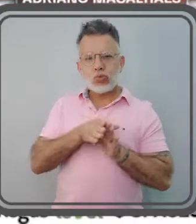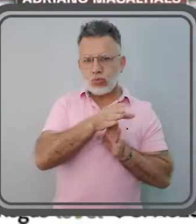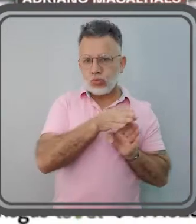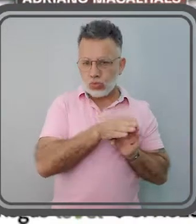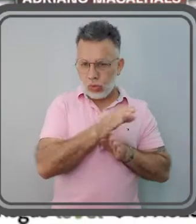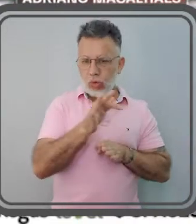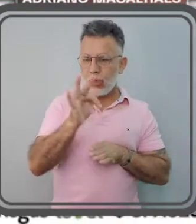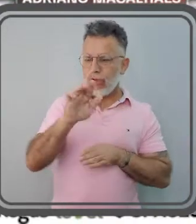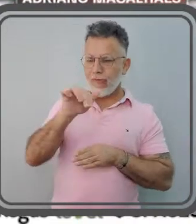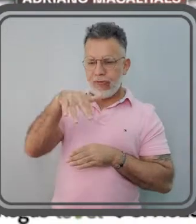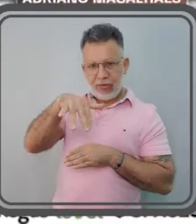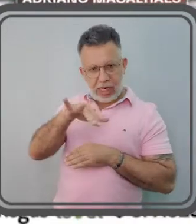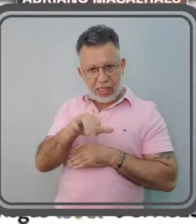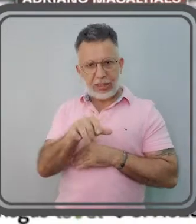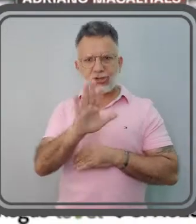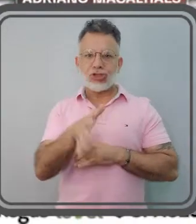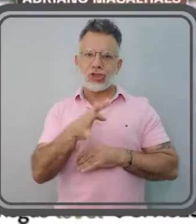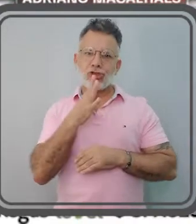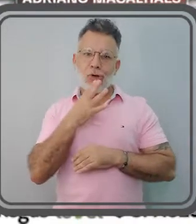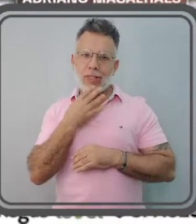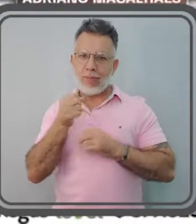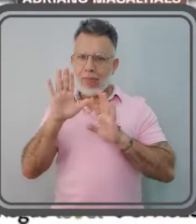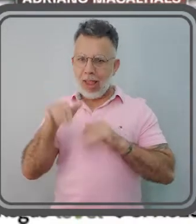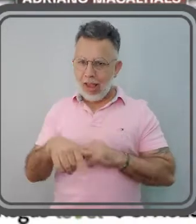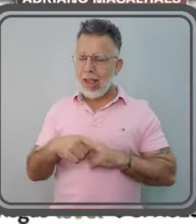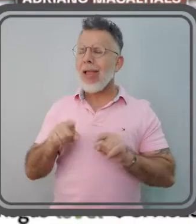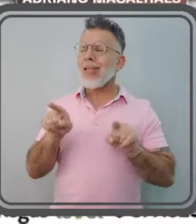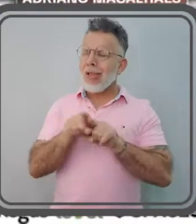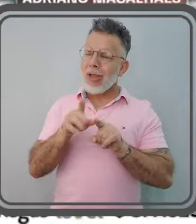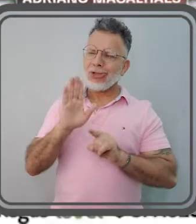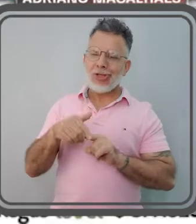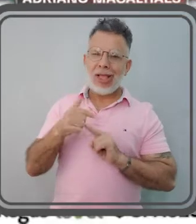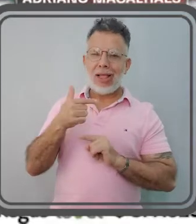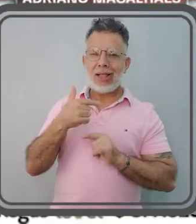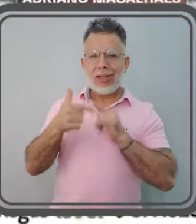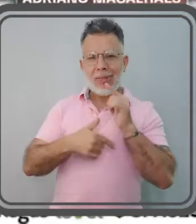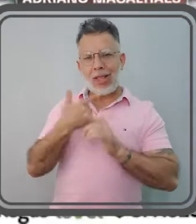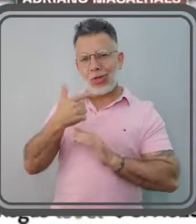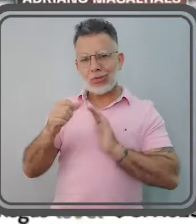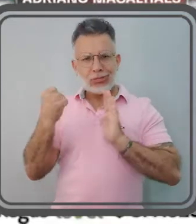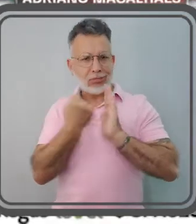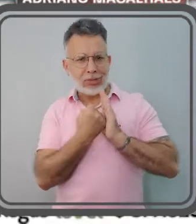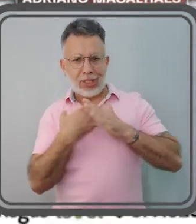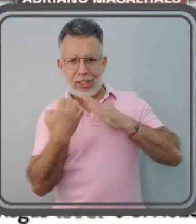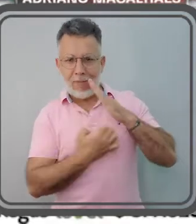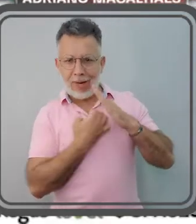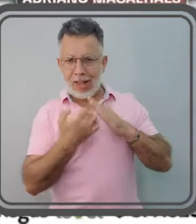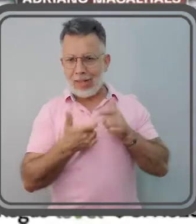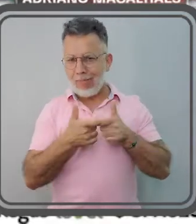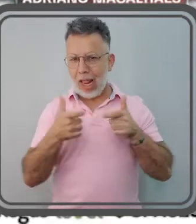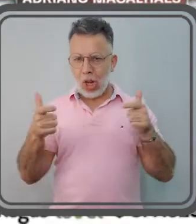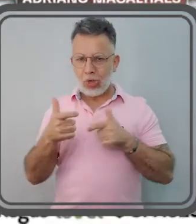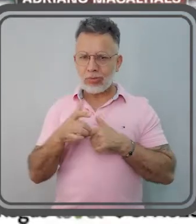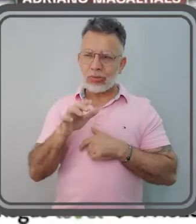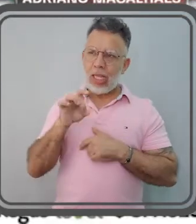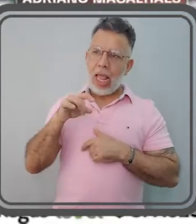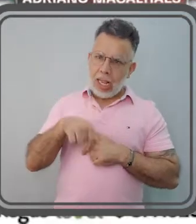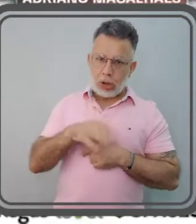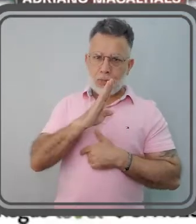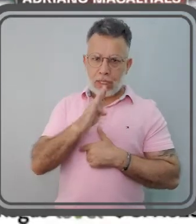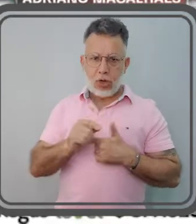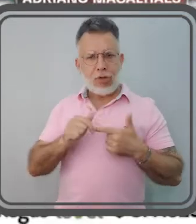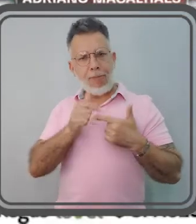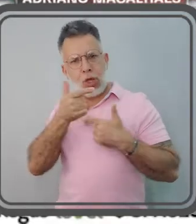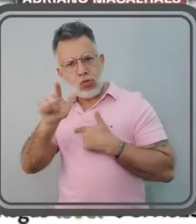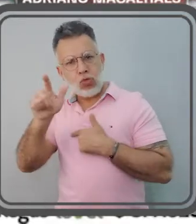também, que são as maiores aí de seu segmento, não só no Brasil, como também mundialmente. E a vontade